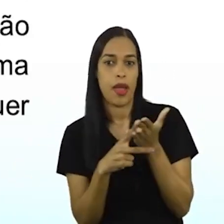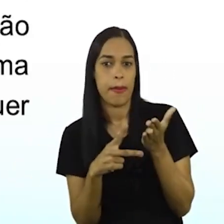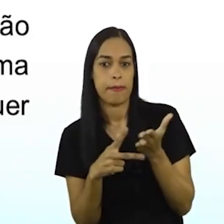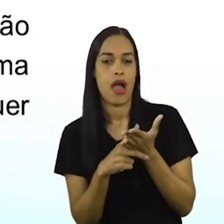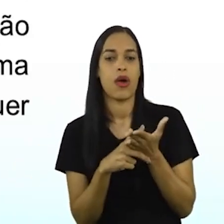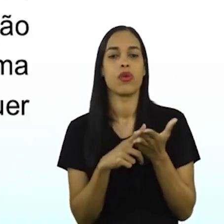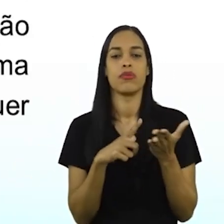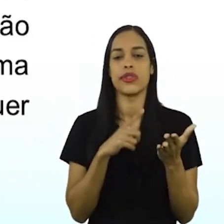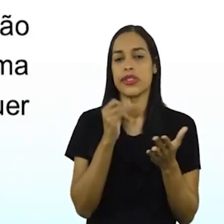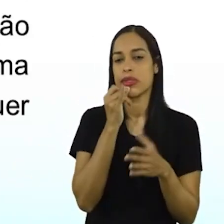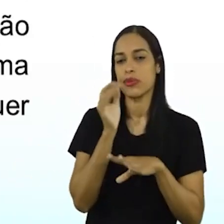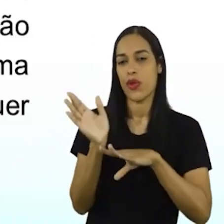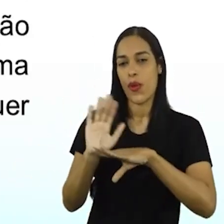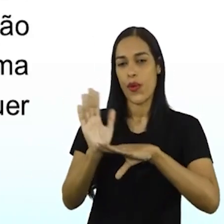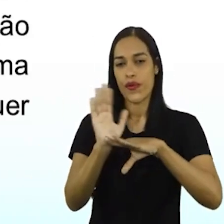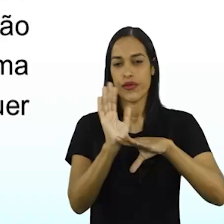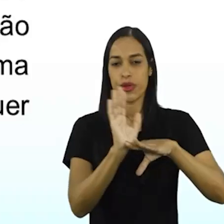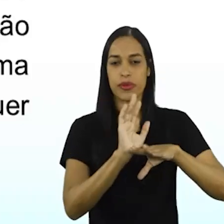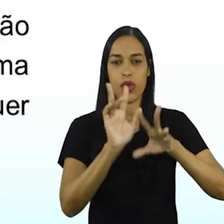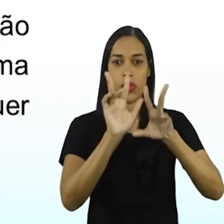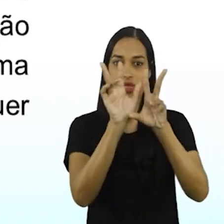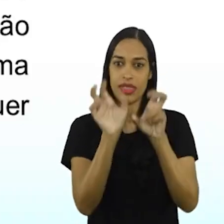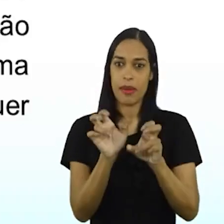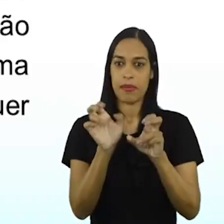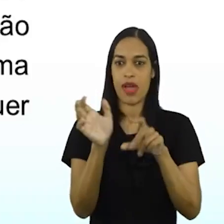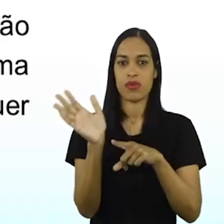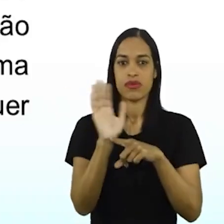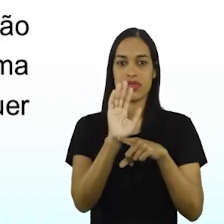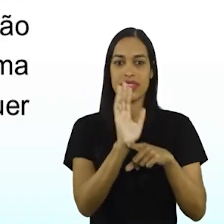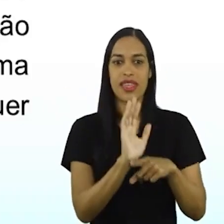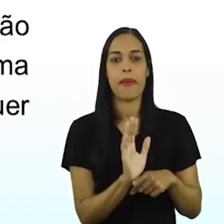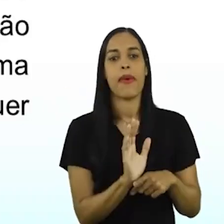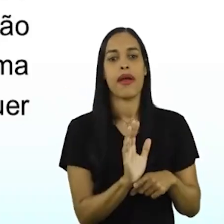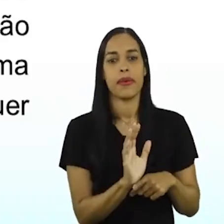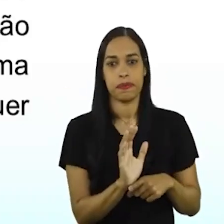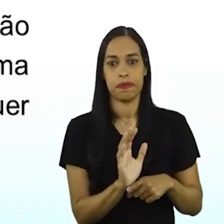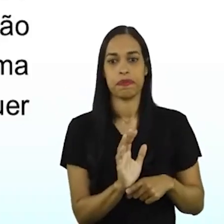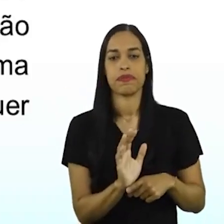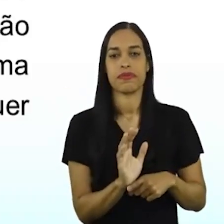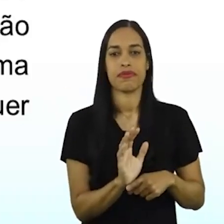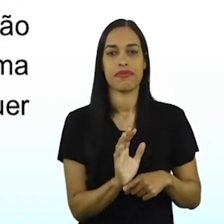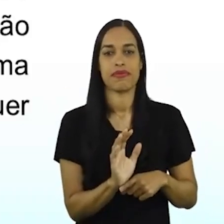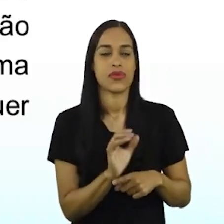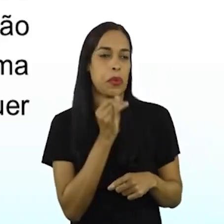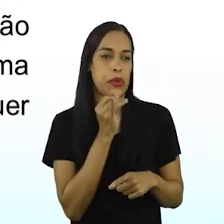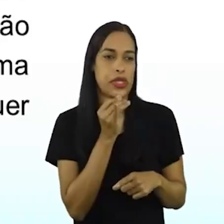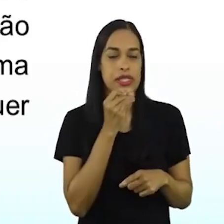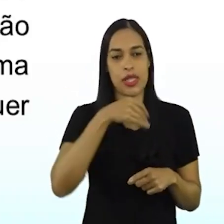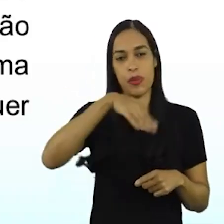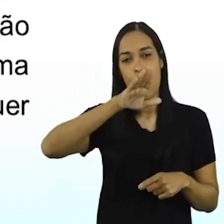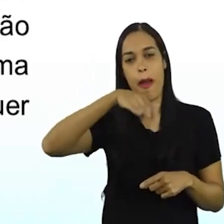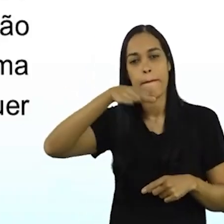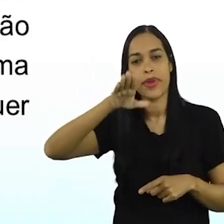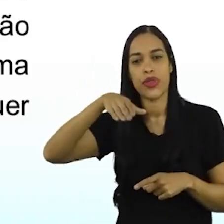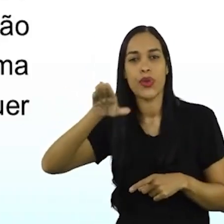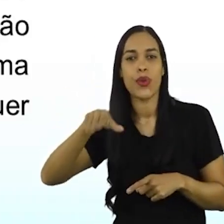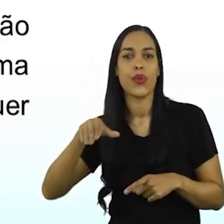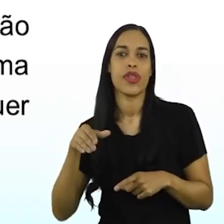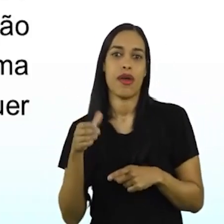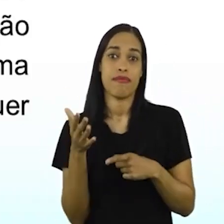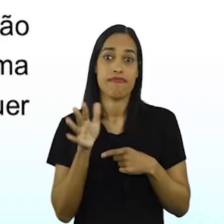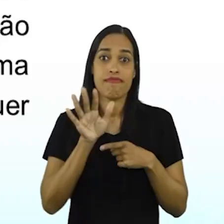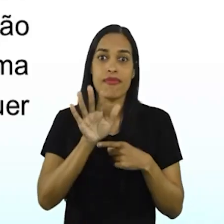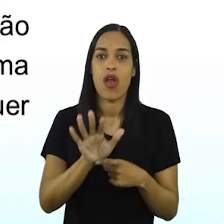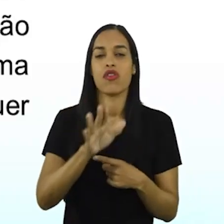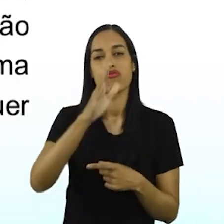metalinguagem quando um filme tem por tema o próprio cinema. Destaque isso aí, olha aí. Ou uma pintura retrata o